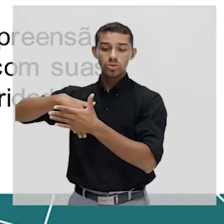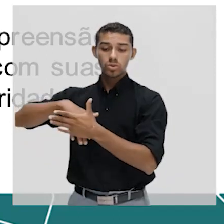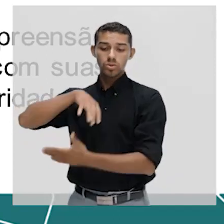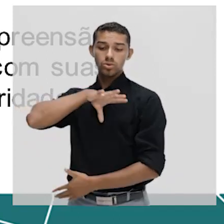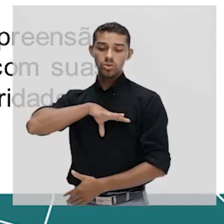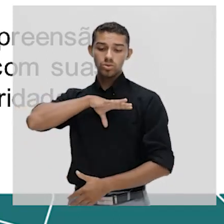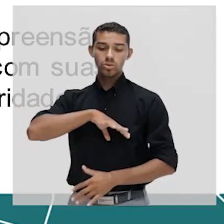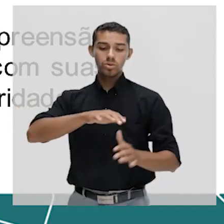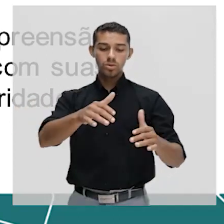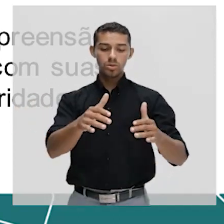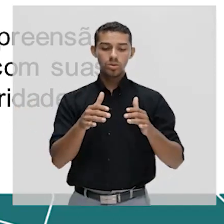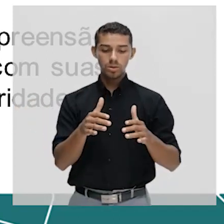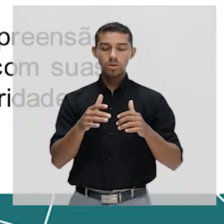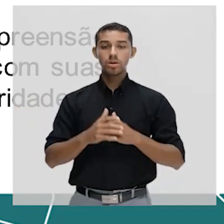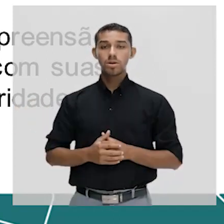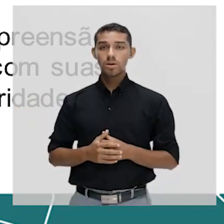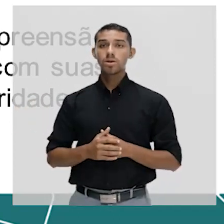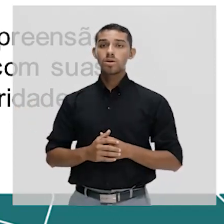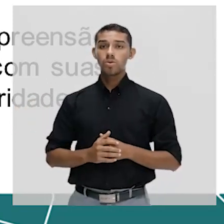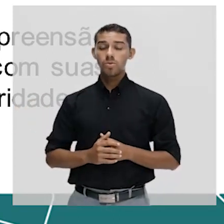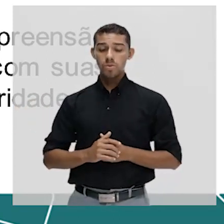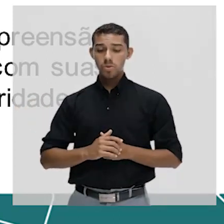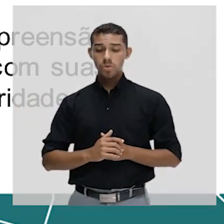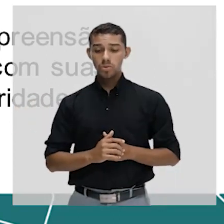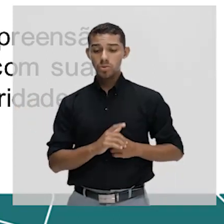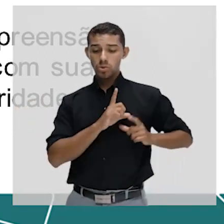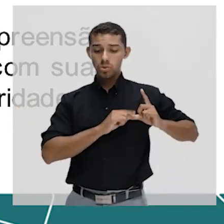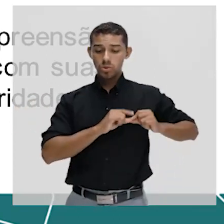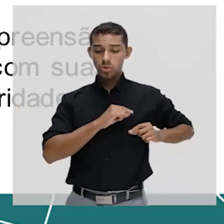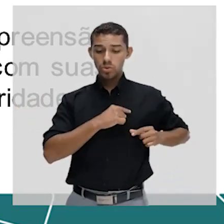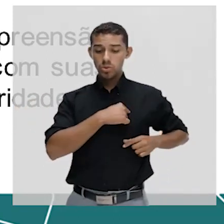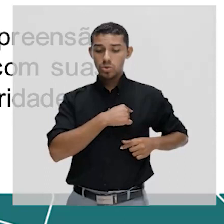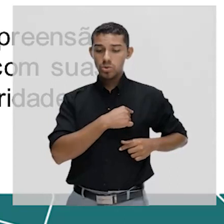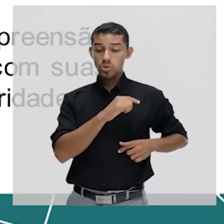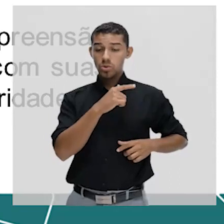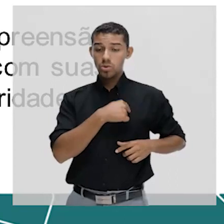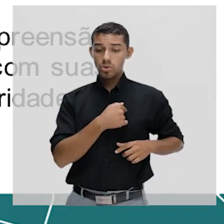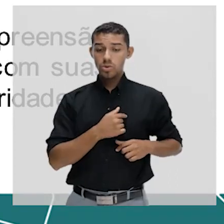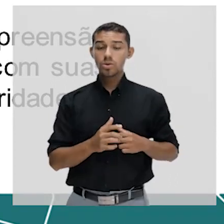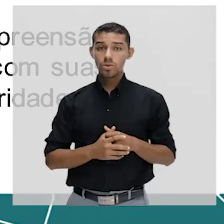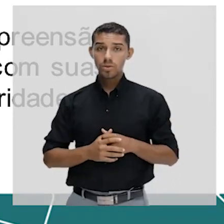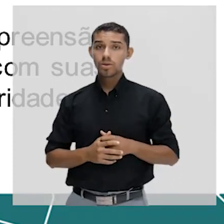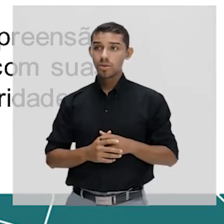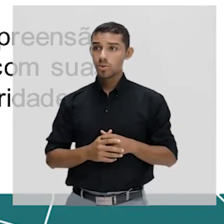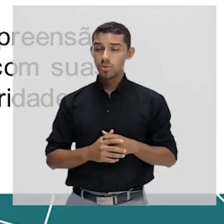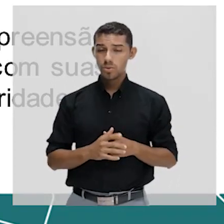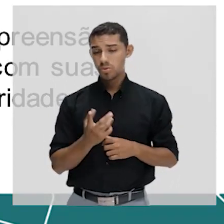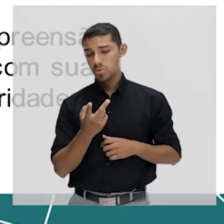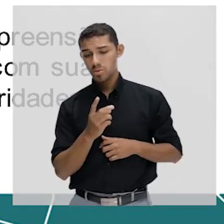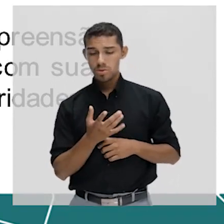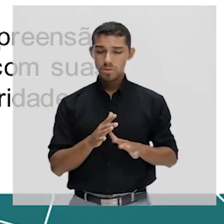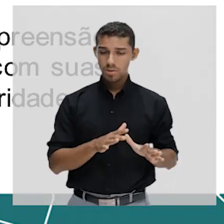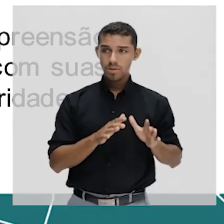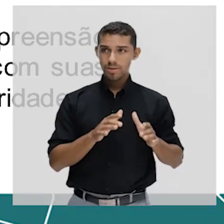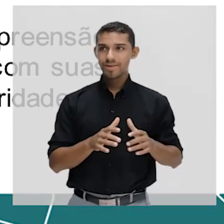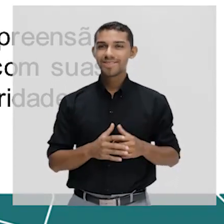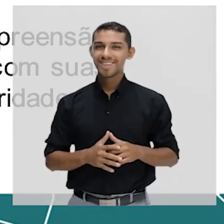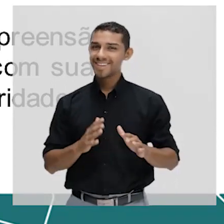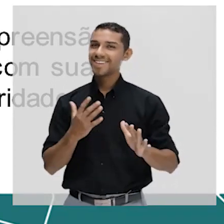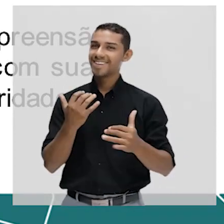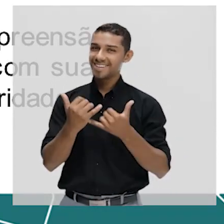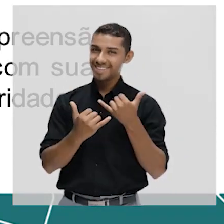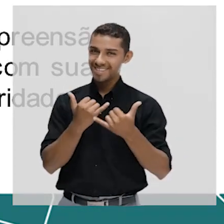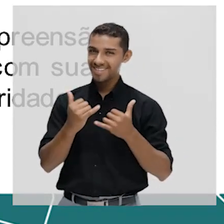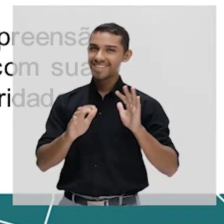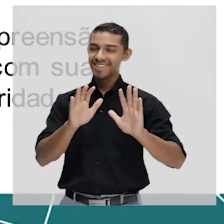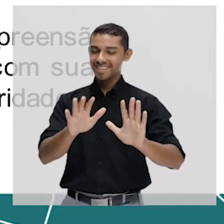no meio aqui só a torcida do Botafogo e Fluminense, para juntar as duas, né? Pronto, ficou ali dois peladinhos ali, dois, três peladinhos, né? Brincadeira, torcida do